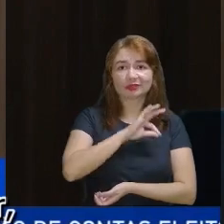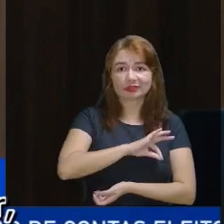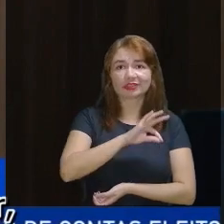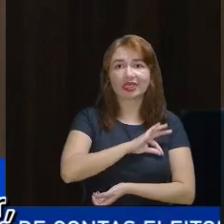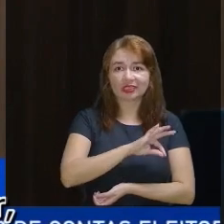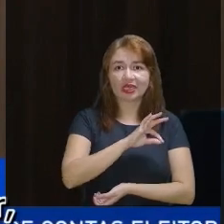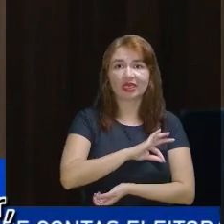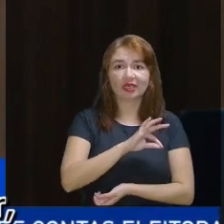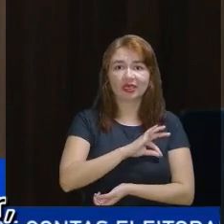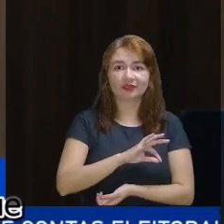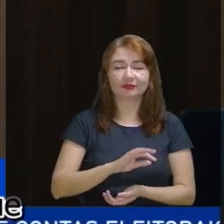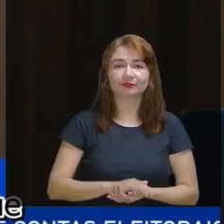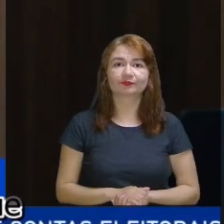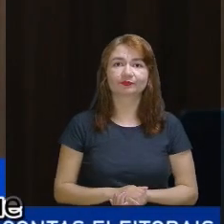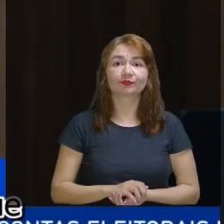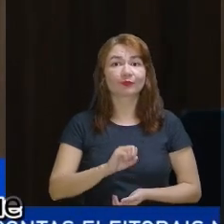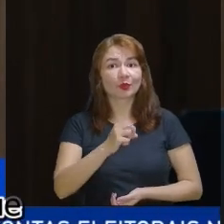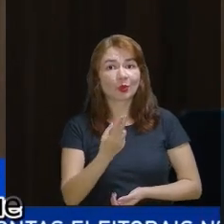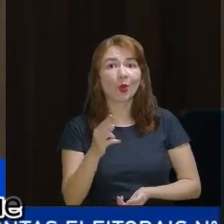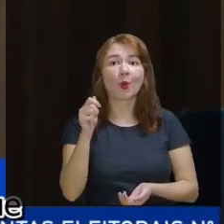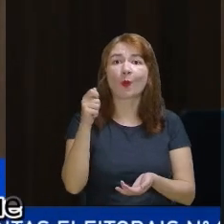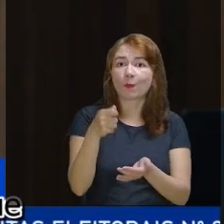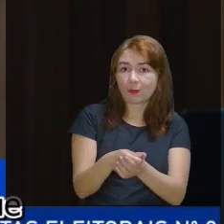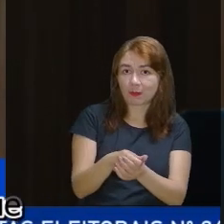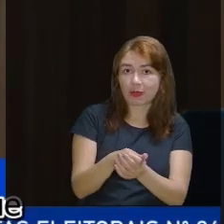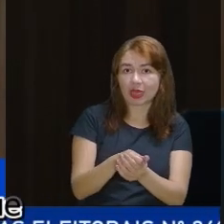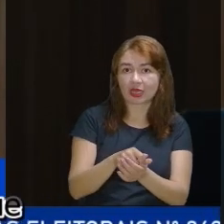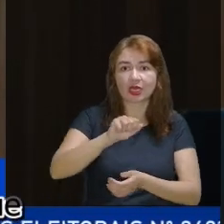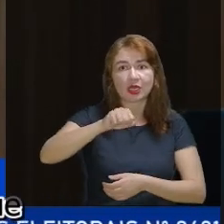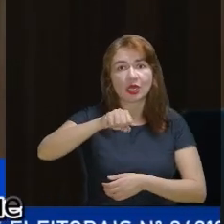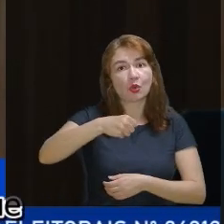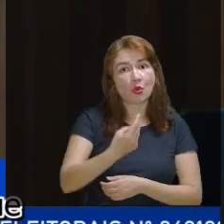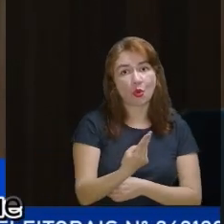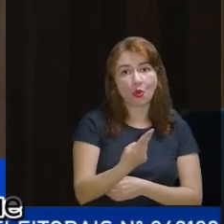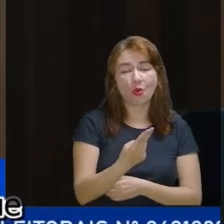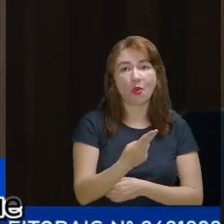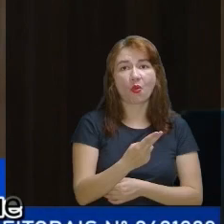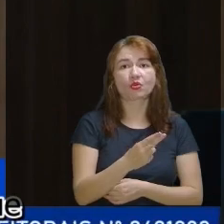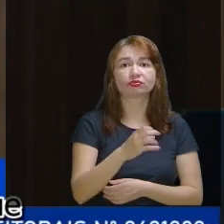para ele realmente ou pagar ou discutir no Tribunal Superior Eleitoral